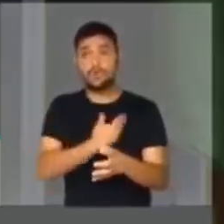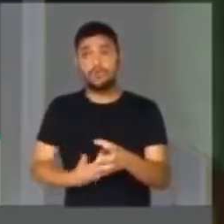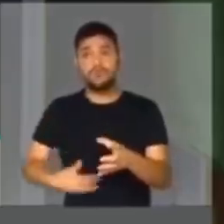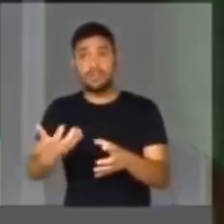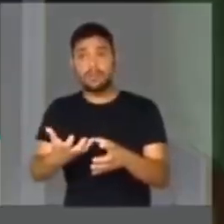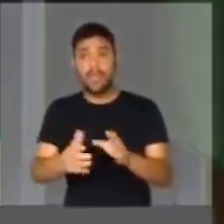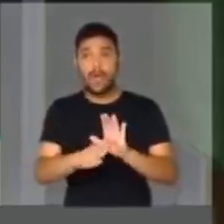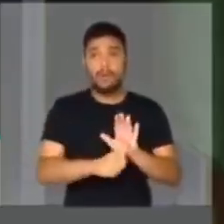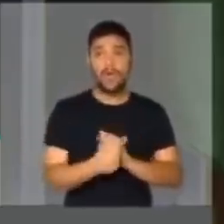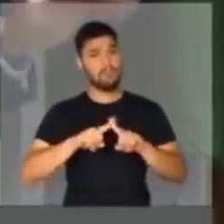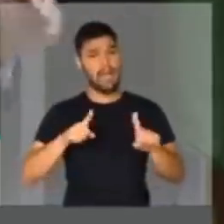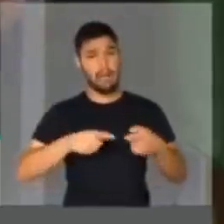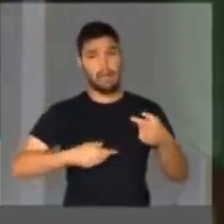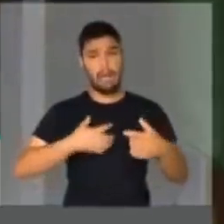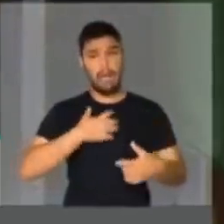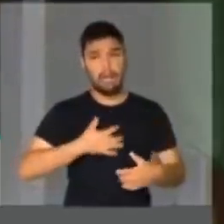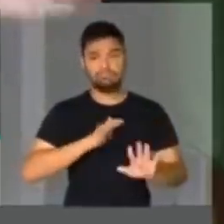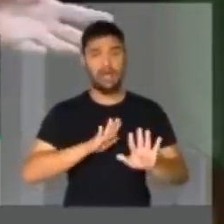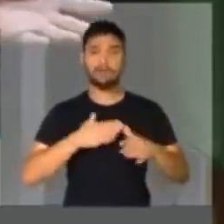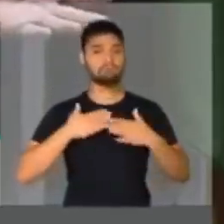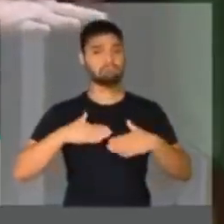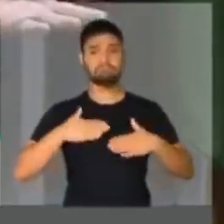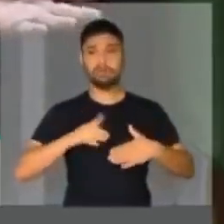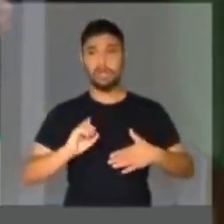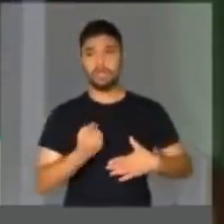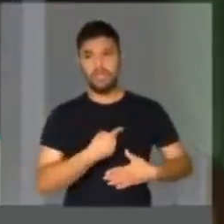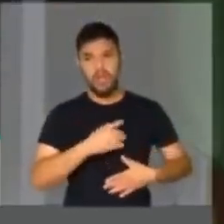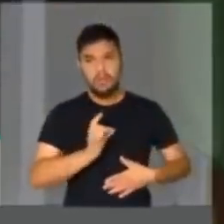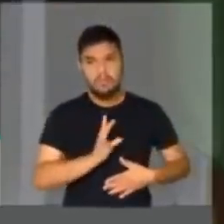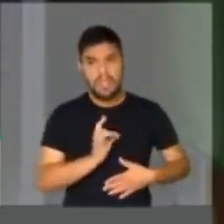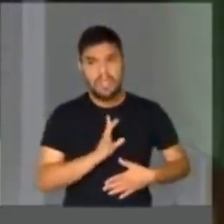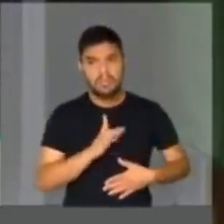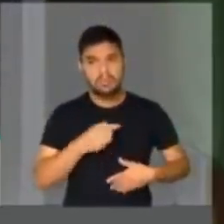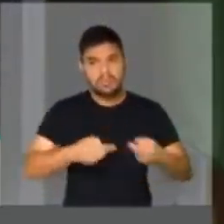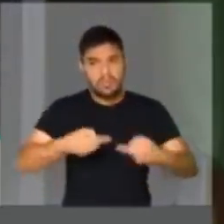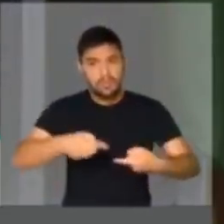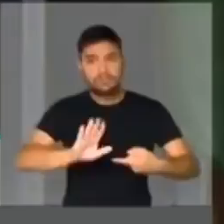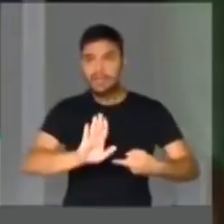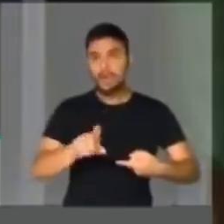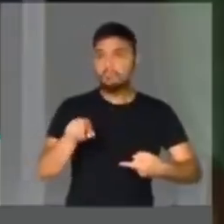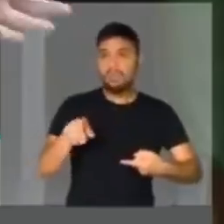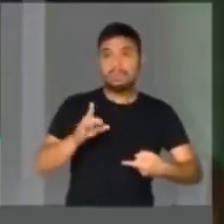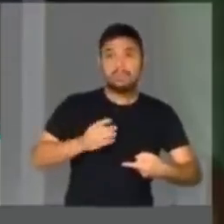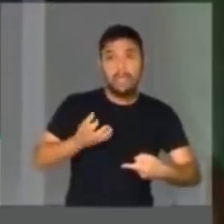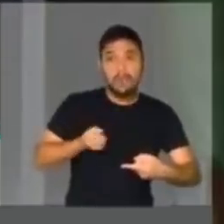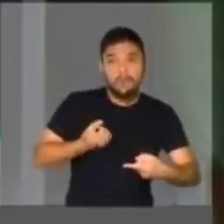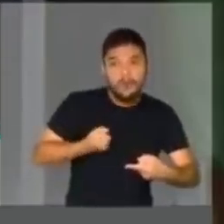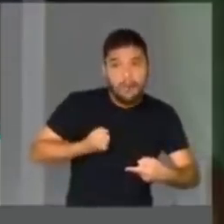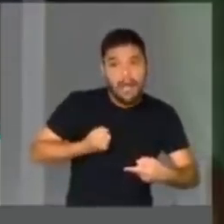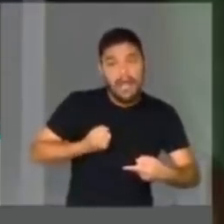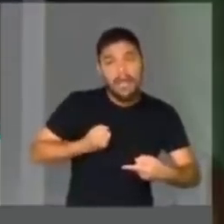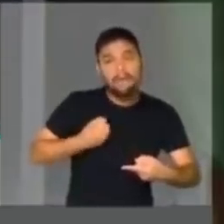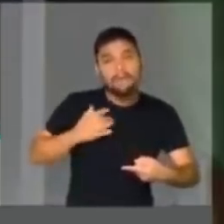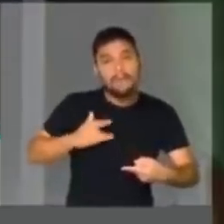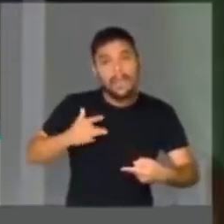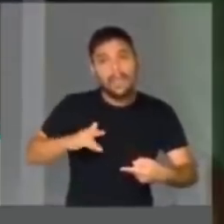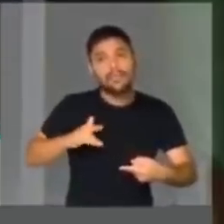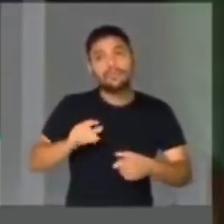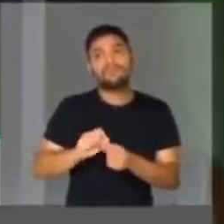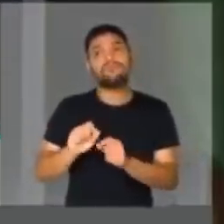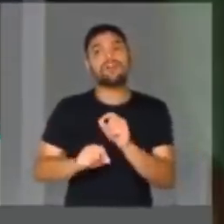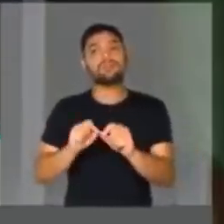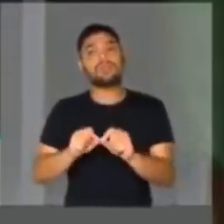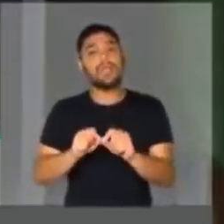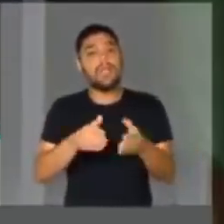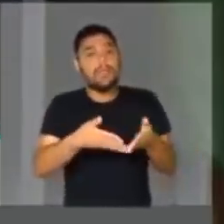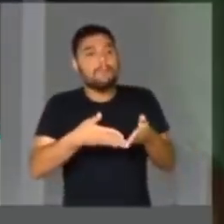dinheiro do trabalhador. Quem tem medo do debate, fique em casa. Quem tem medo do confronto de ideias, faz igual o